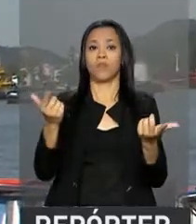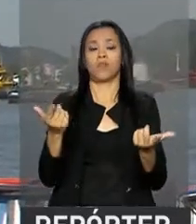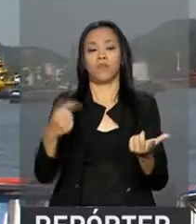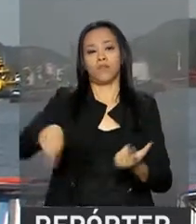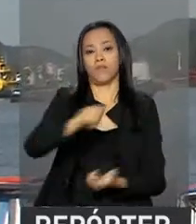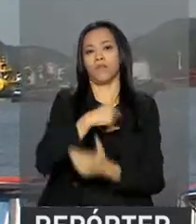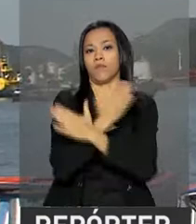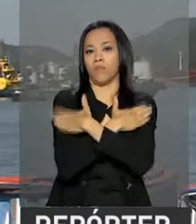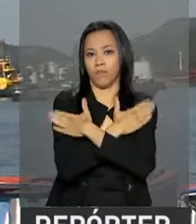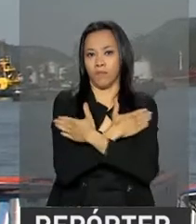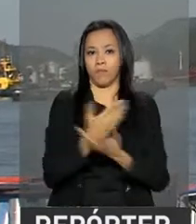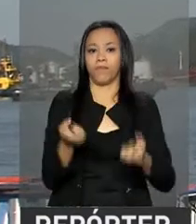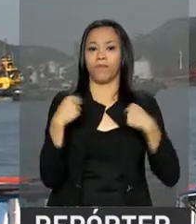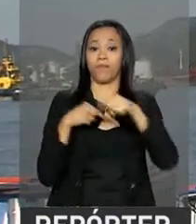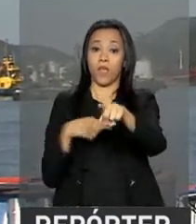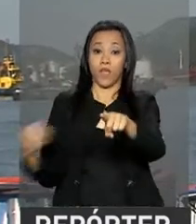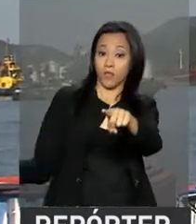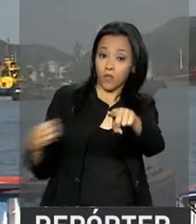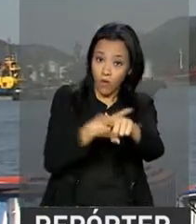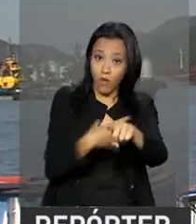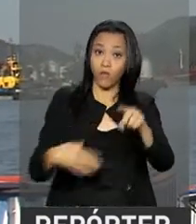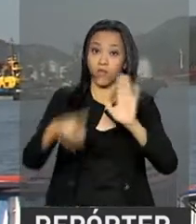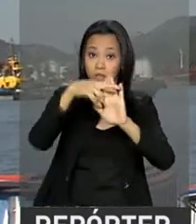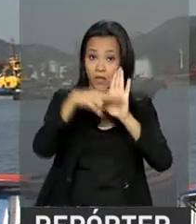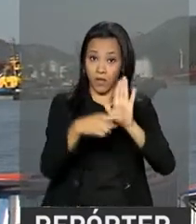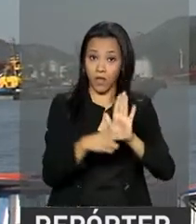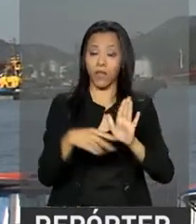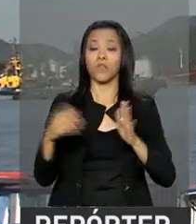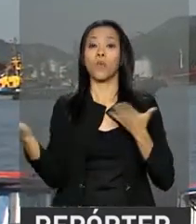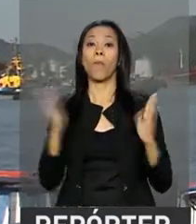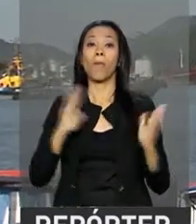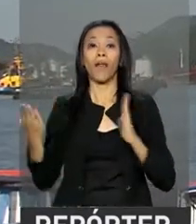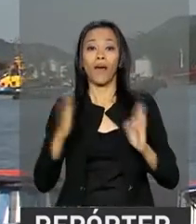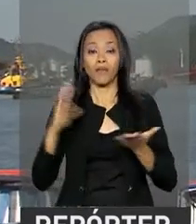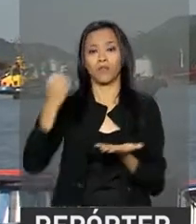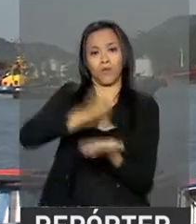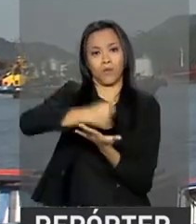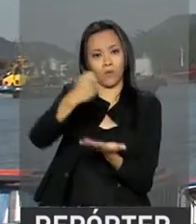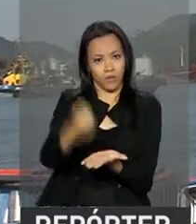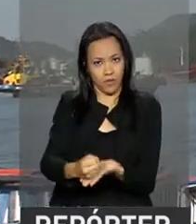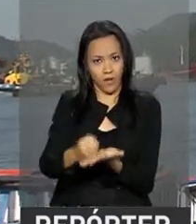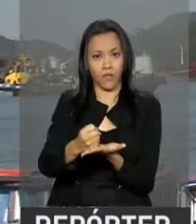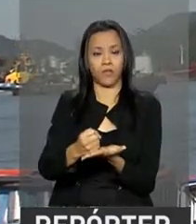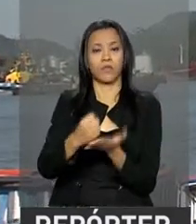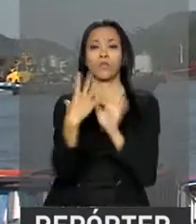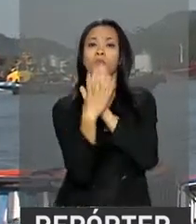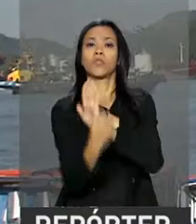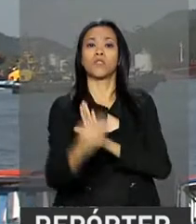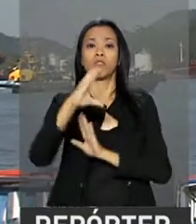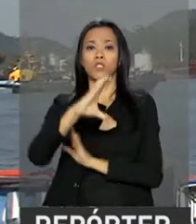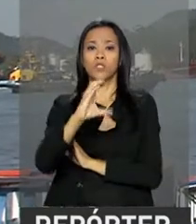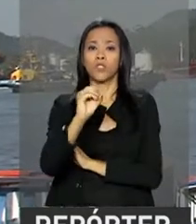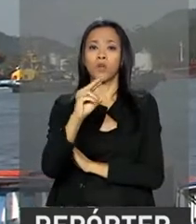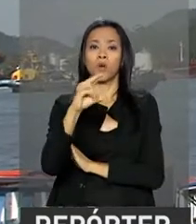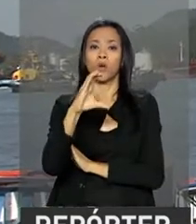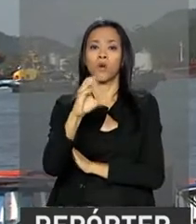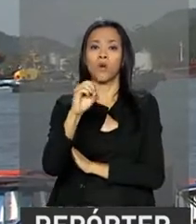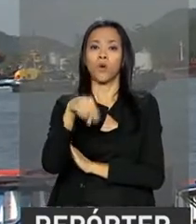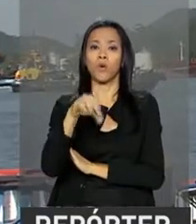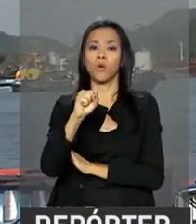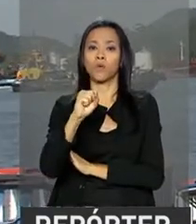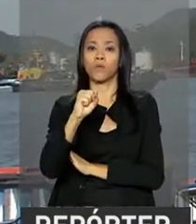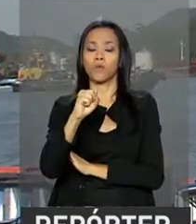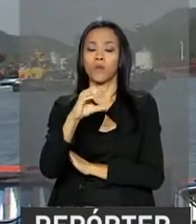pontos as novas normas prevêem o aumento dos prazos nos contratos de concessão dos atuais 25 para